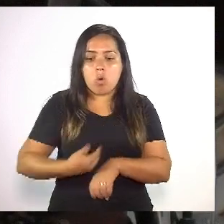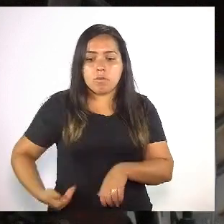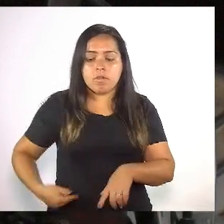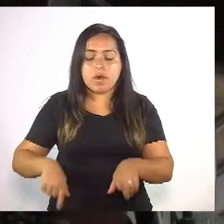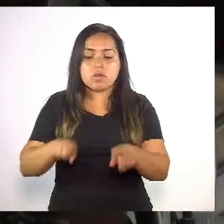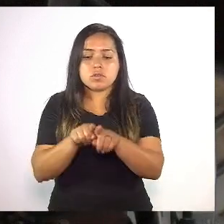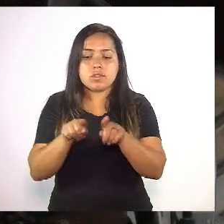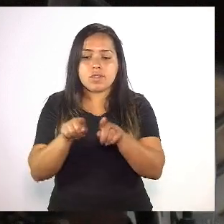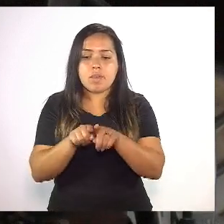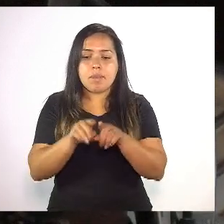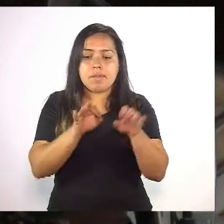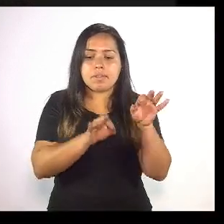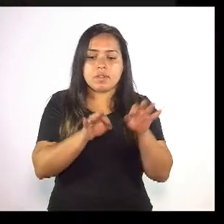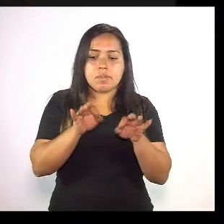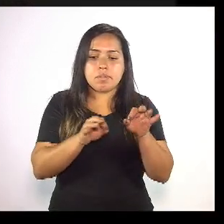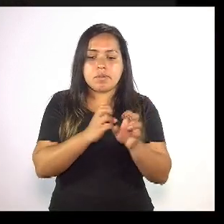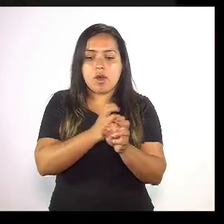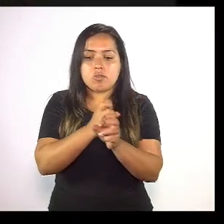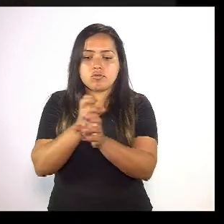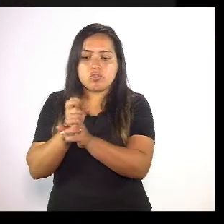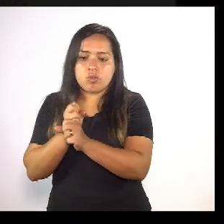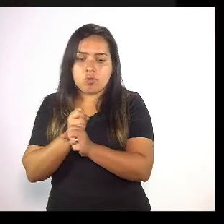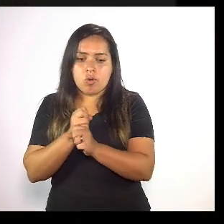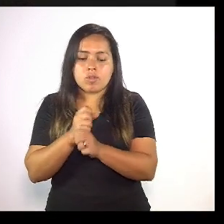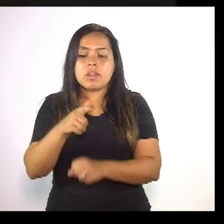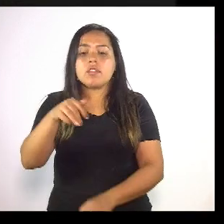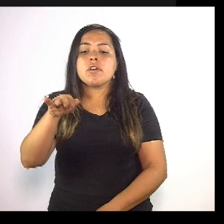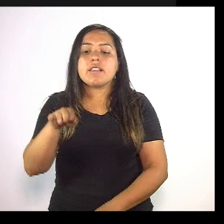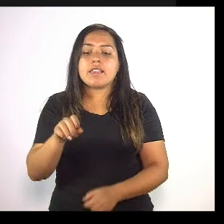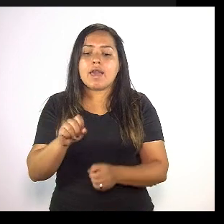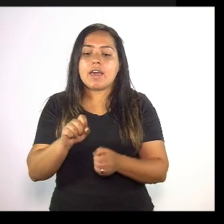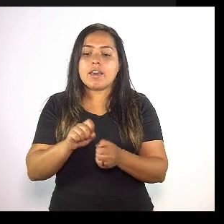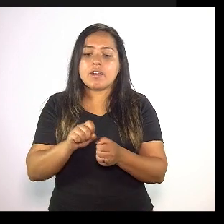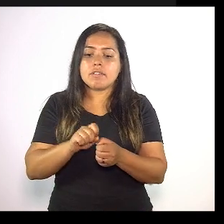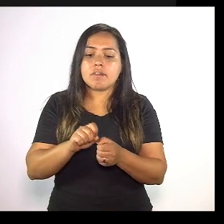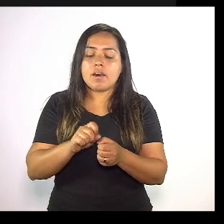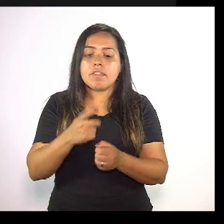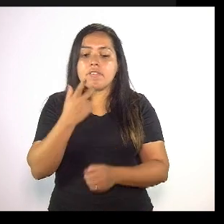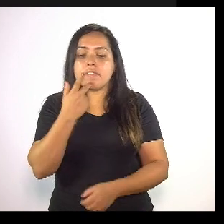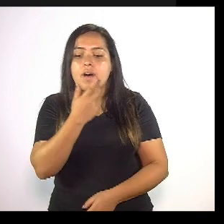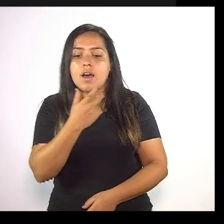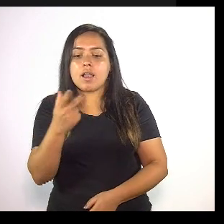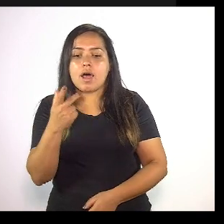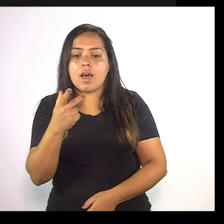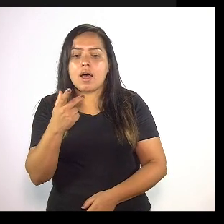vai falar pela Secretaria de Fazenda? Vai ser o sub Leonardo Lobo?